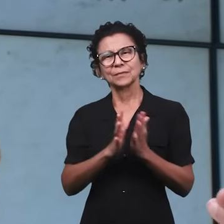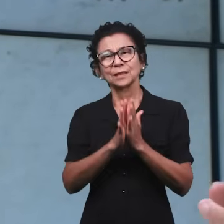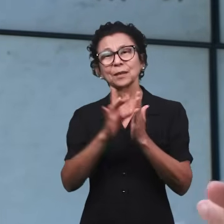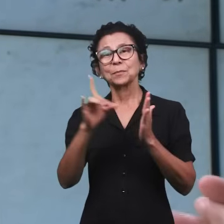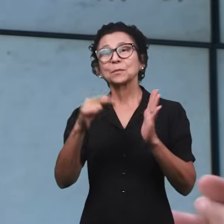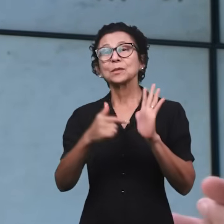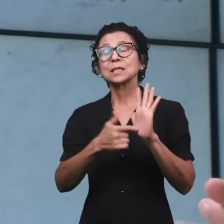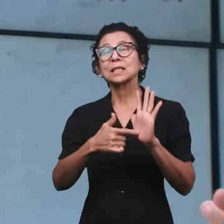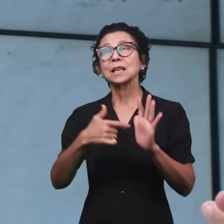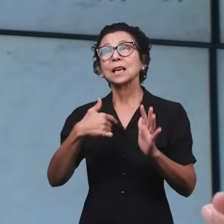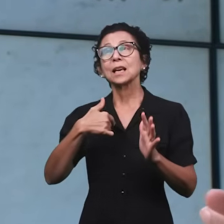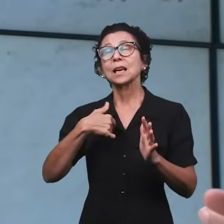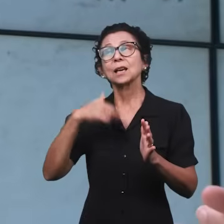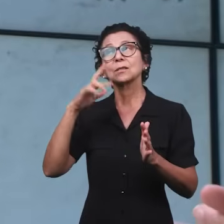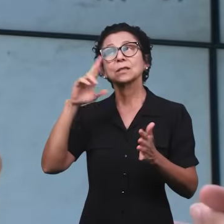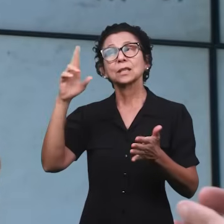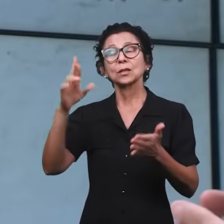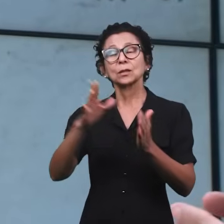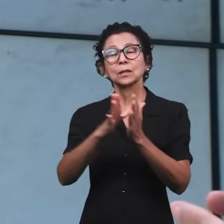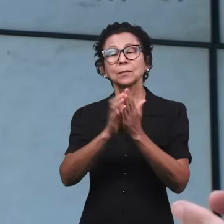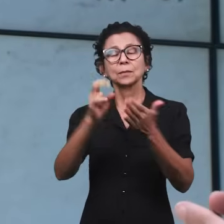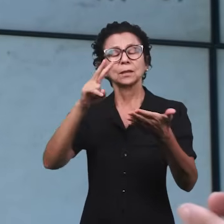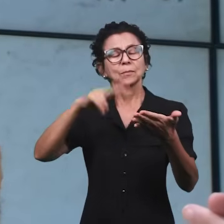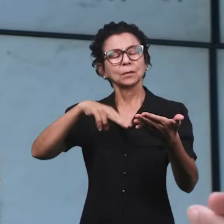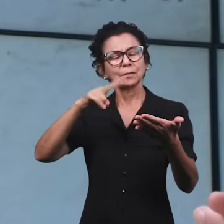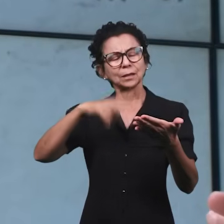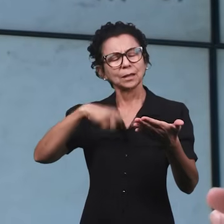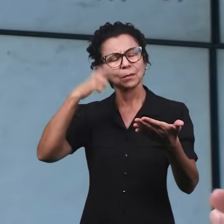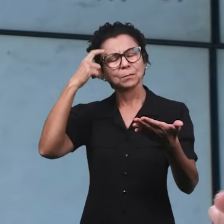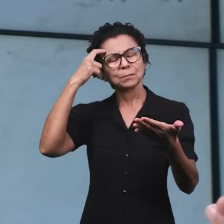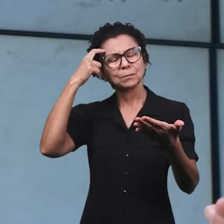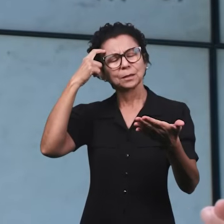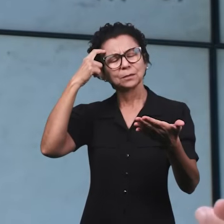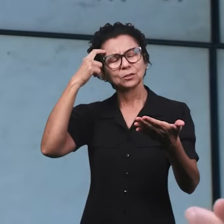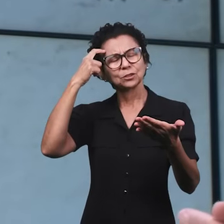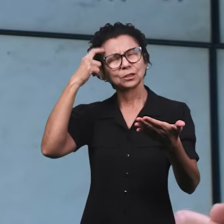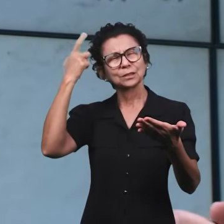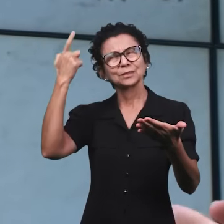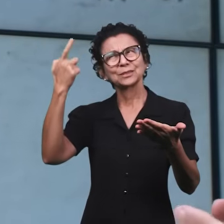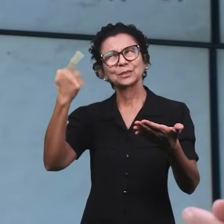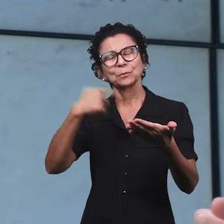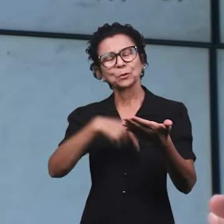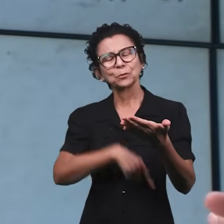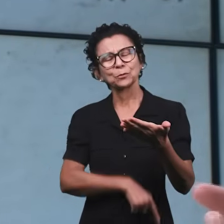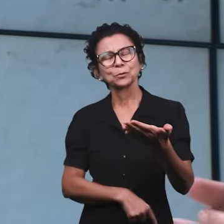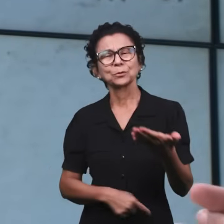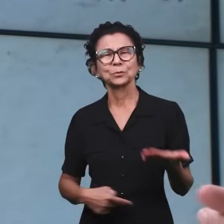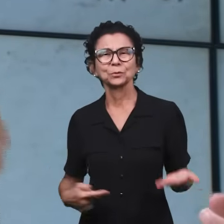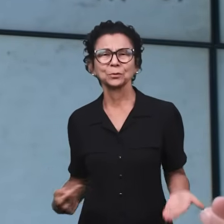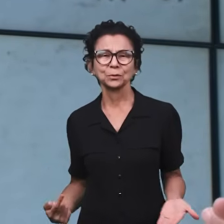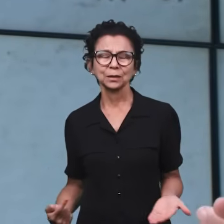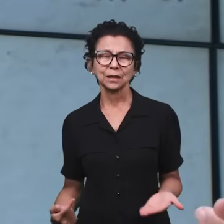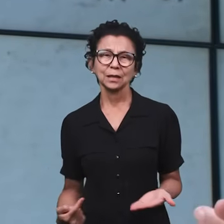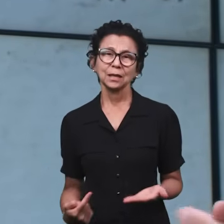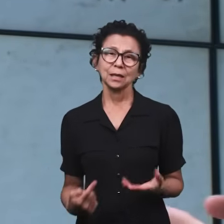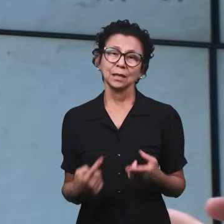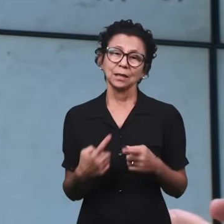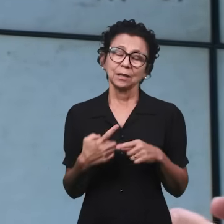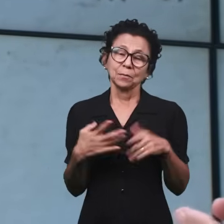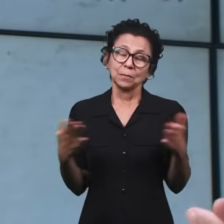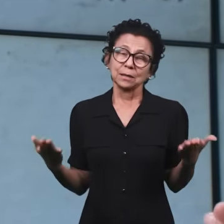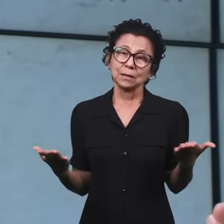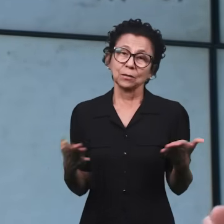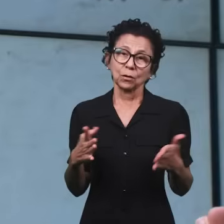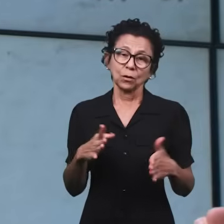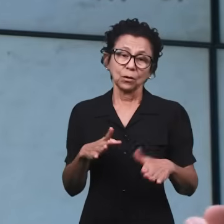palavra. Ou seja, esse tempo de qualidade, de meditar, de se aprofundar, ele vai sendo encurtado por esses estímulos, né?